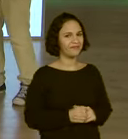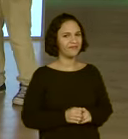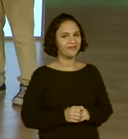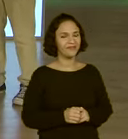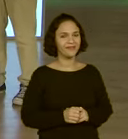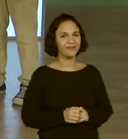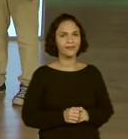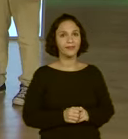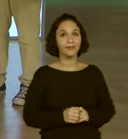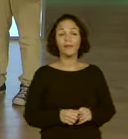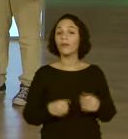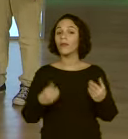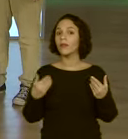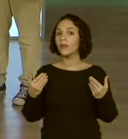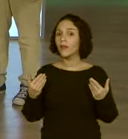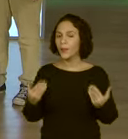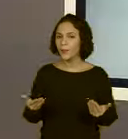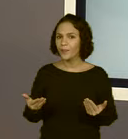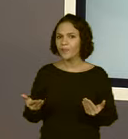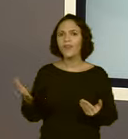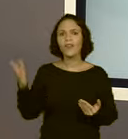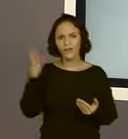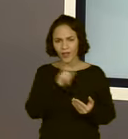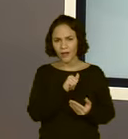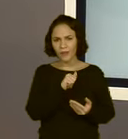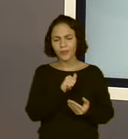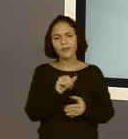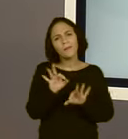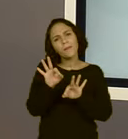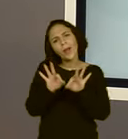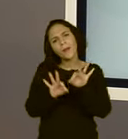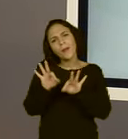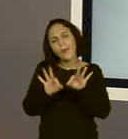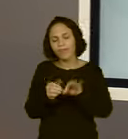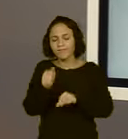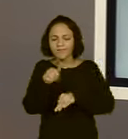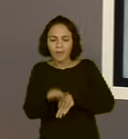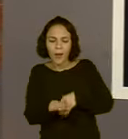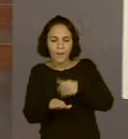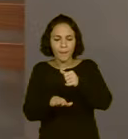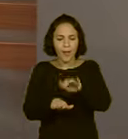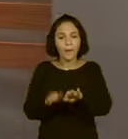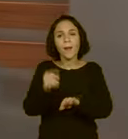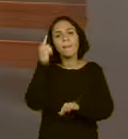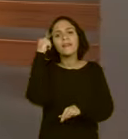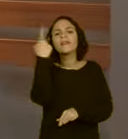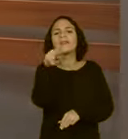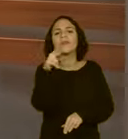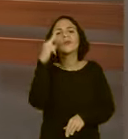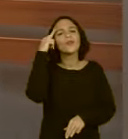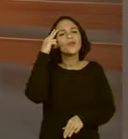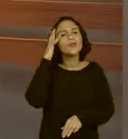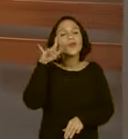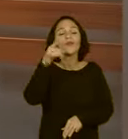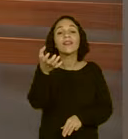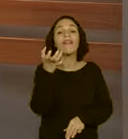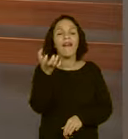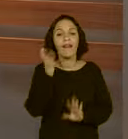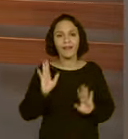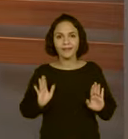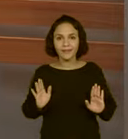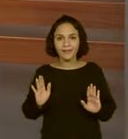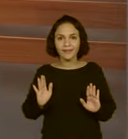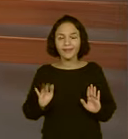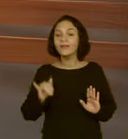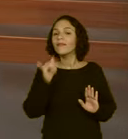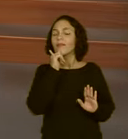Então, vamos planejar um sonho passo a passo. Então, vamos lá. pensa num sonho, no que você quer realizar. O